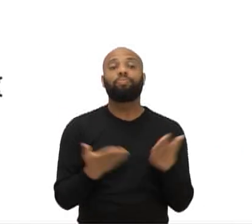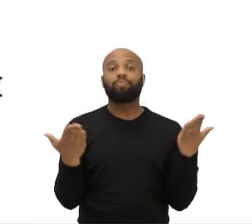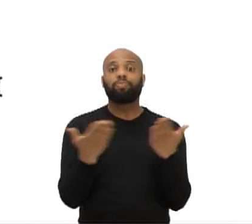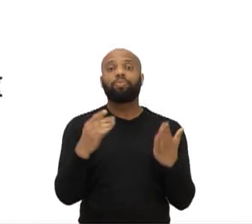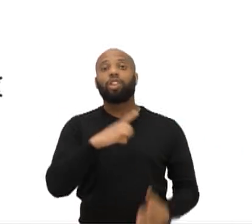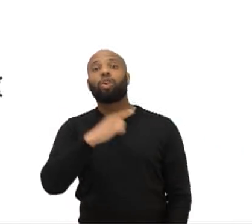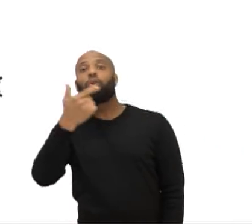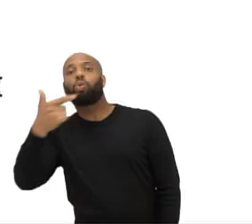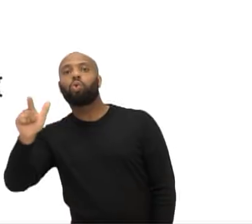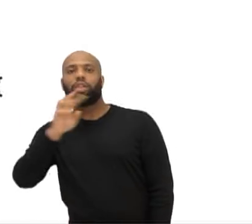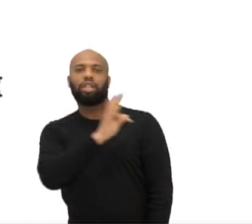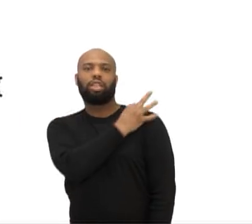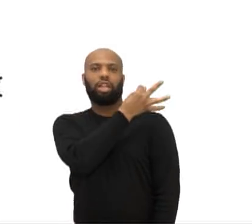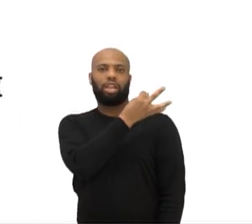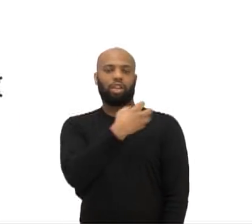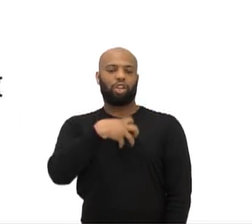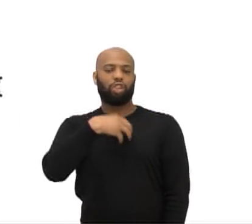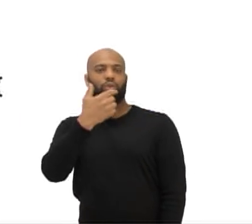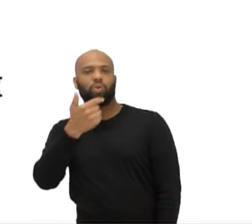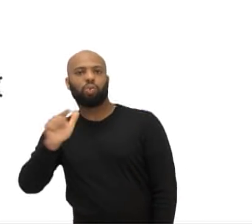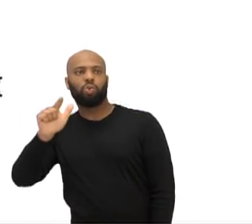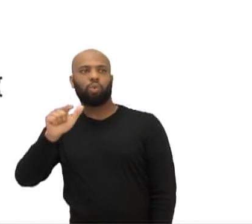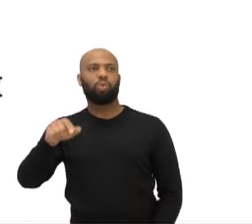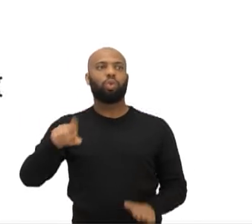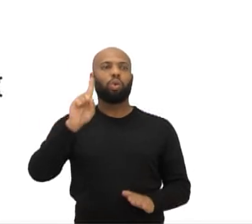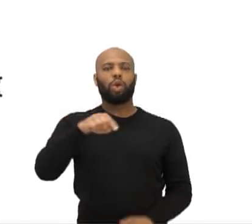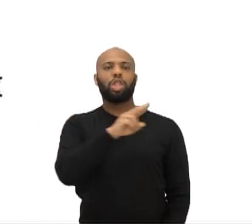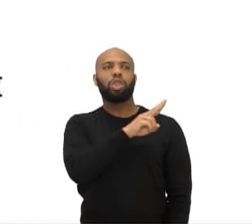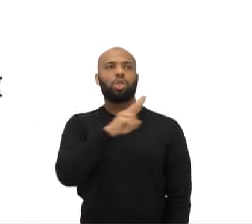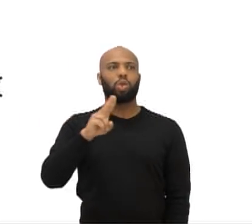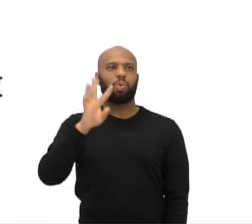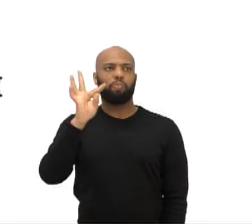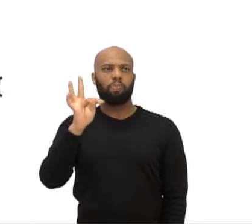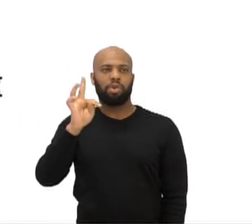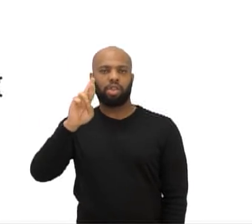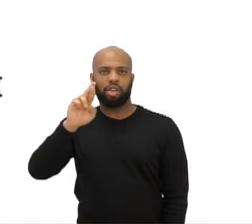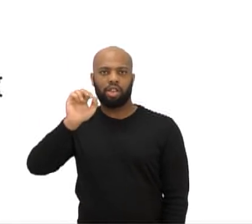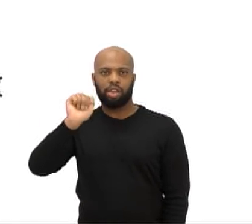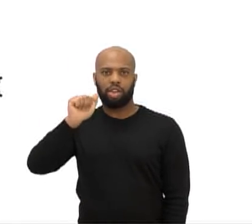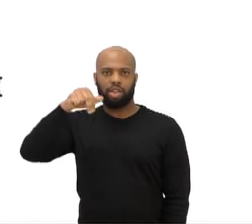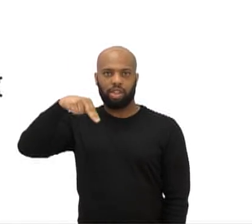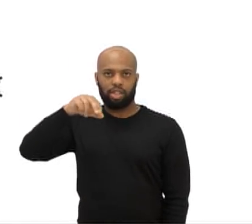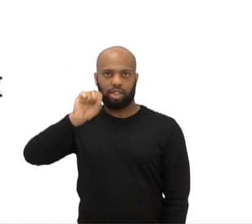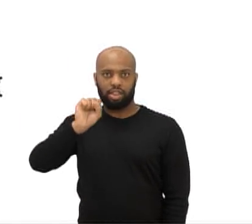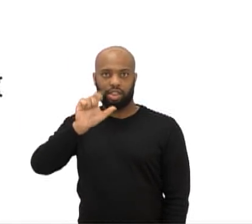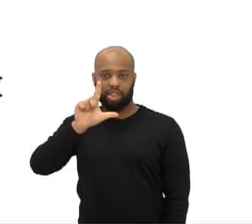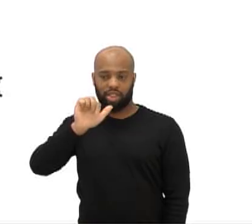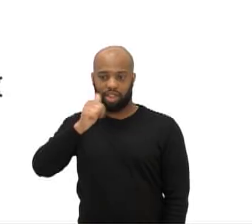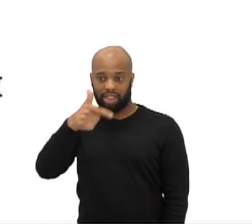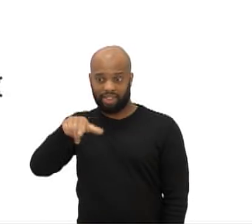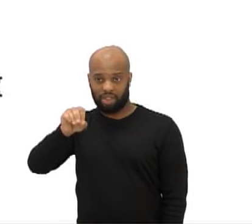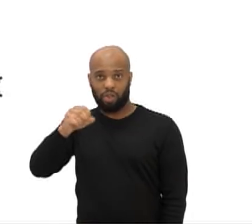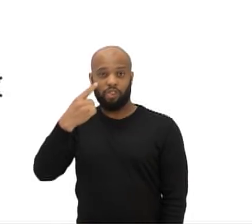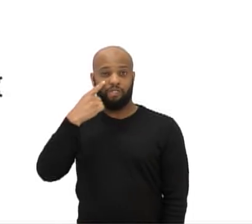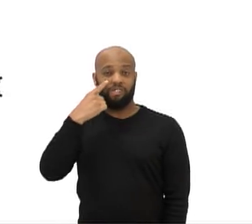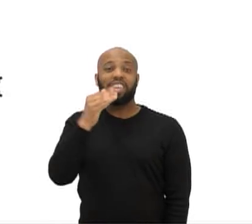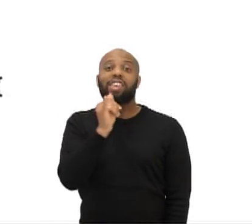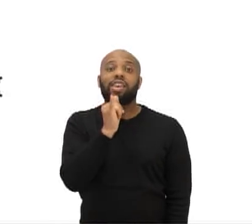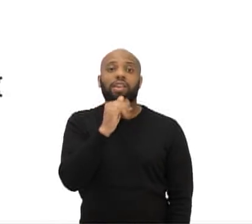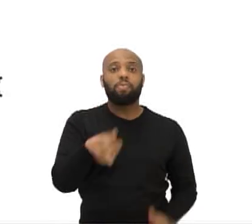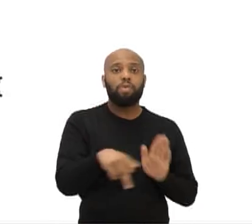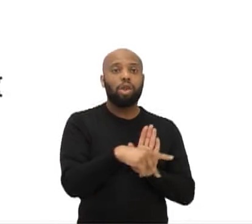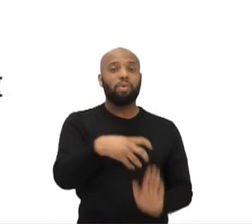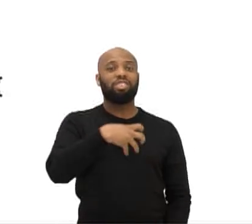Agora, a outra técnica, a outra forma é a de translação. Veja abaixo dois exemplos de simetria